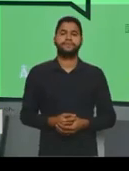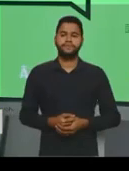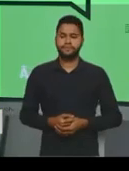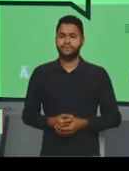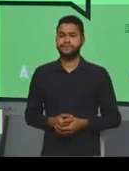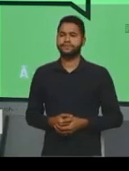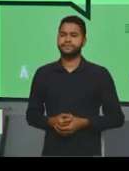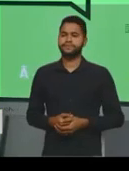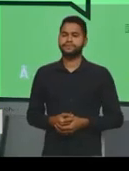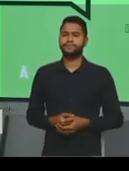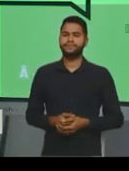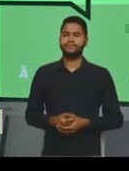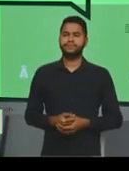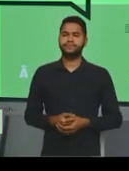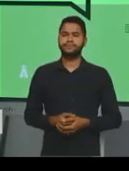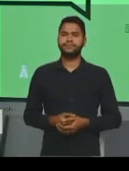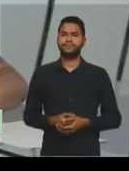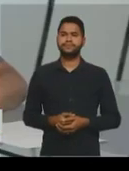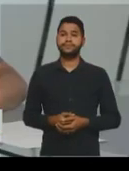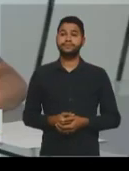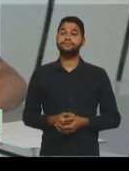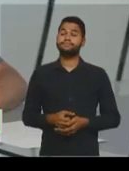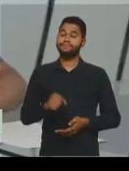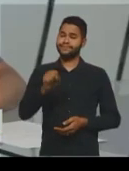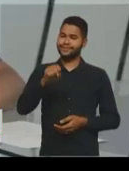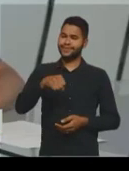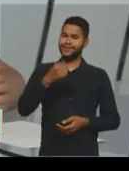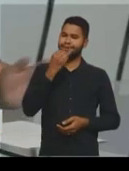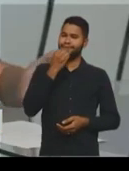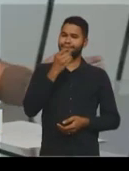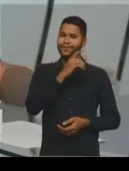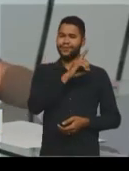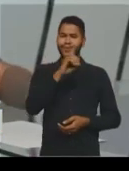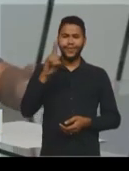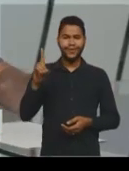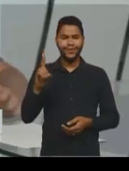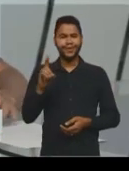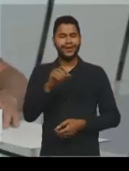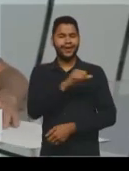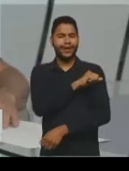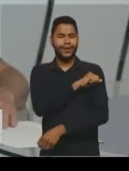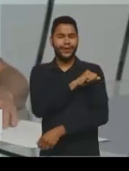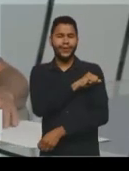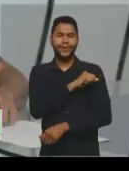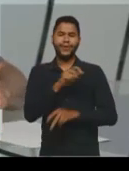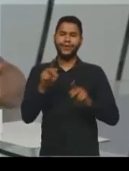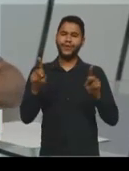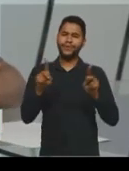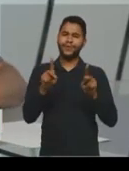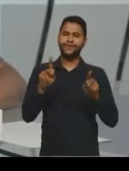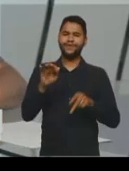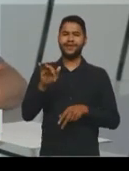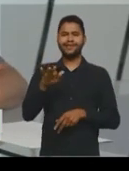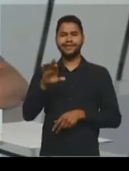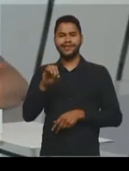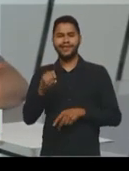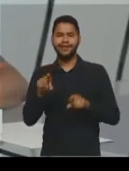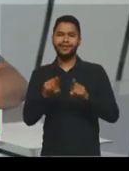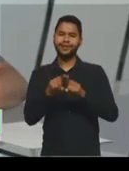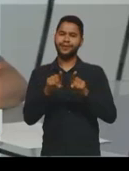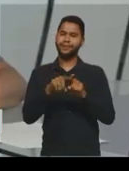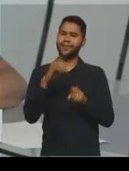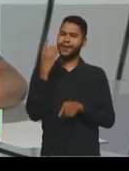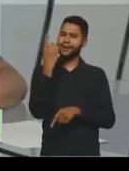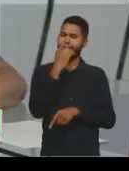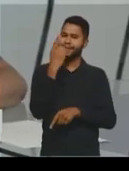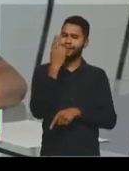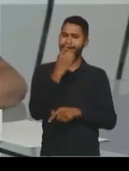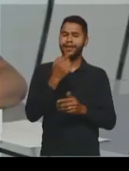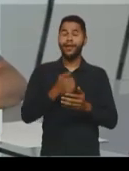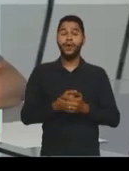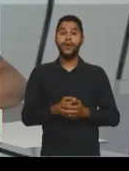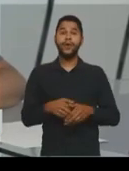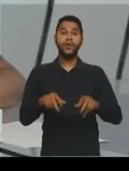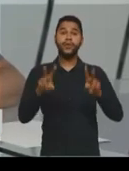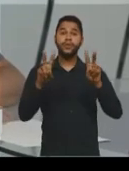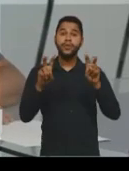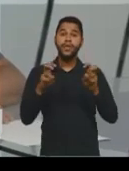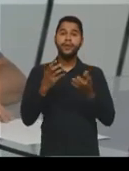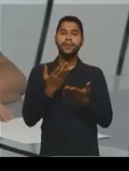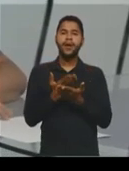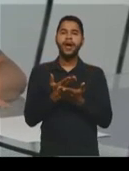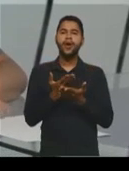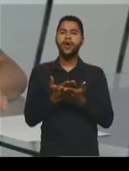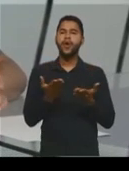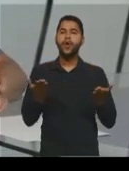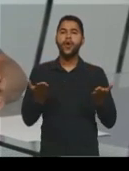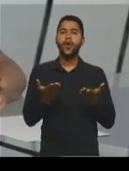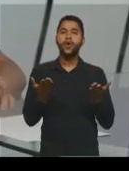primeira semana do ciclo 5. Sim, bom dia, aluno. Bom dia, professor Fernando, Daniel. O tema da nossa aula de hoje